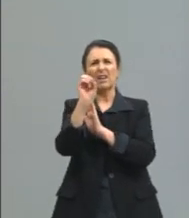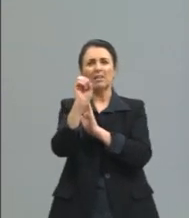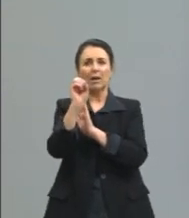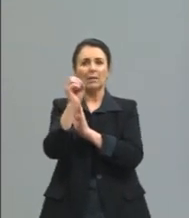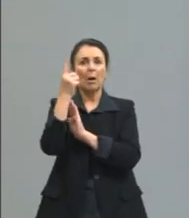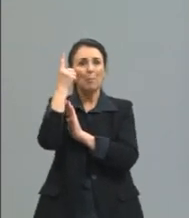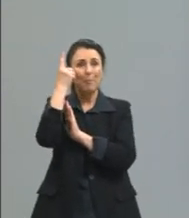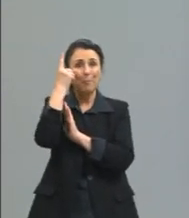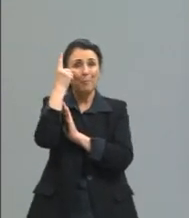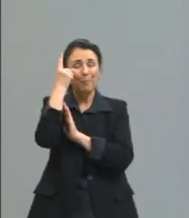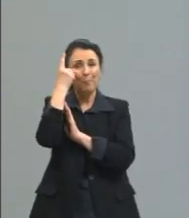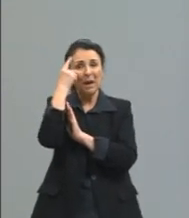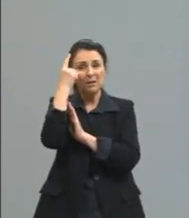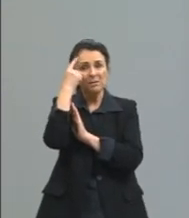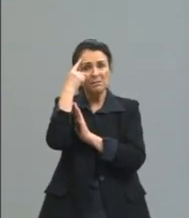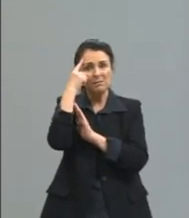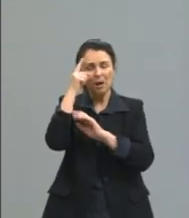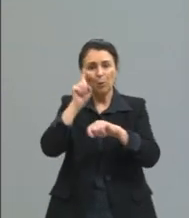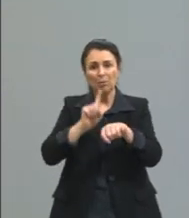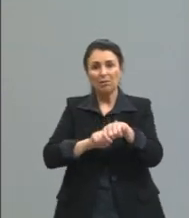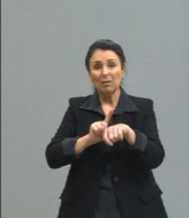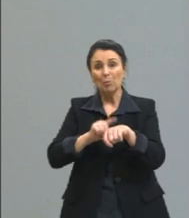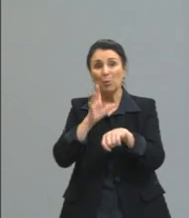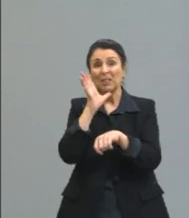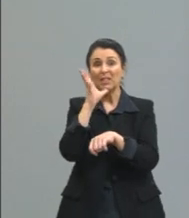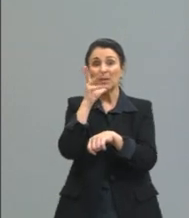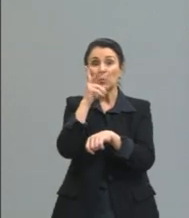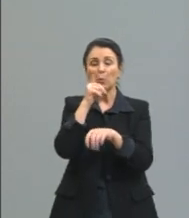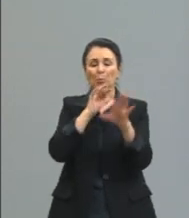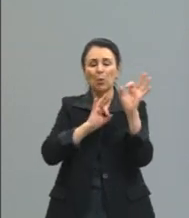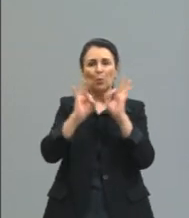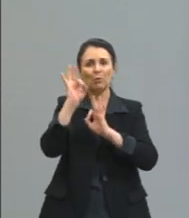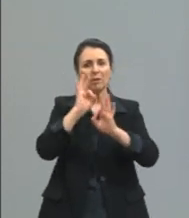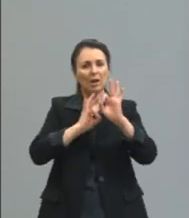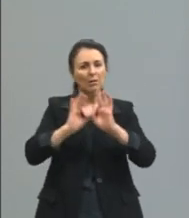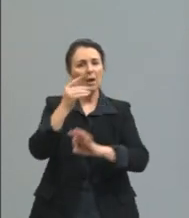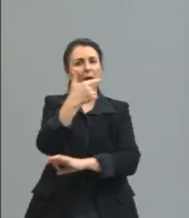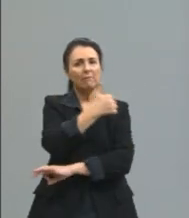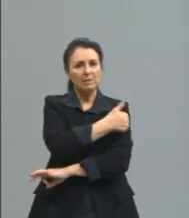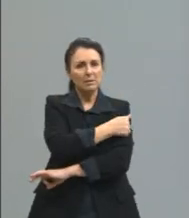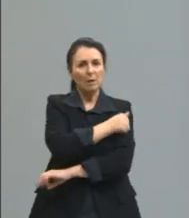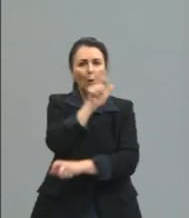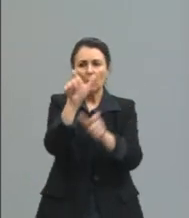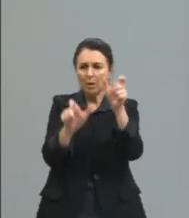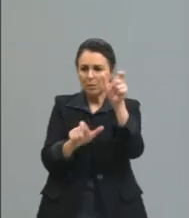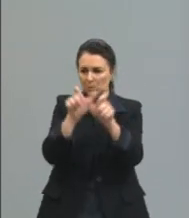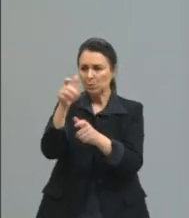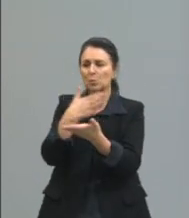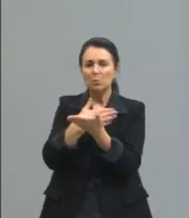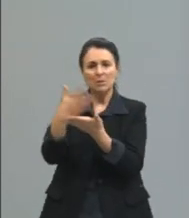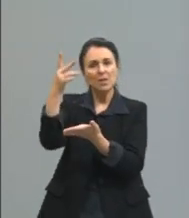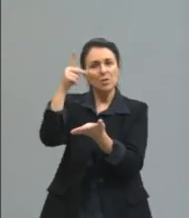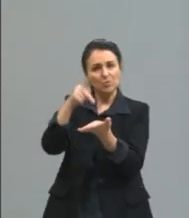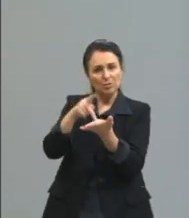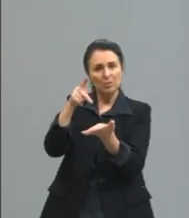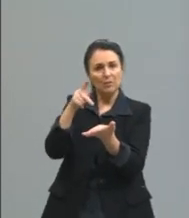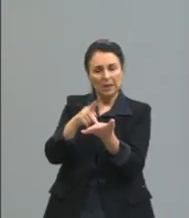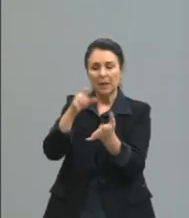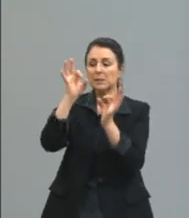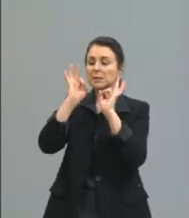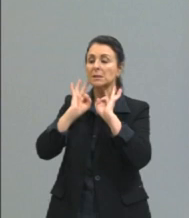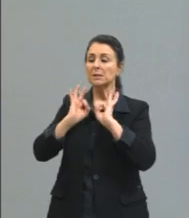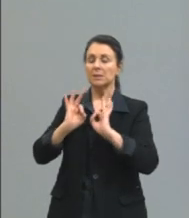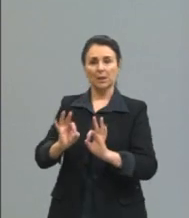tempo levou, né, para que realmente se organizasse a vacinação, as pessoas realmente se vacinassem de forma eficaz, né,